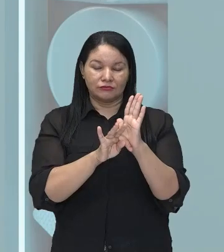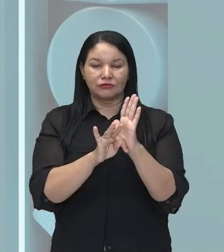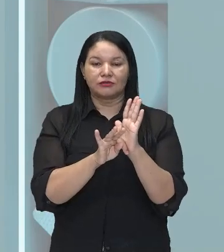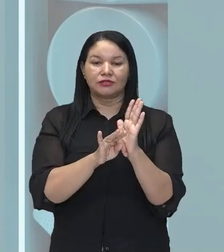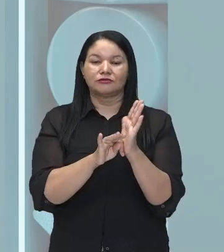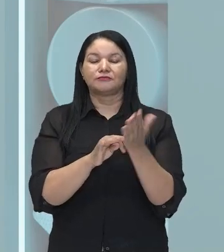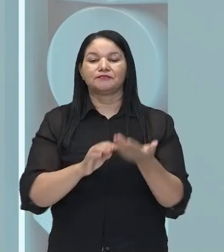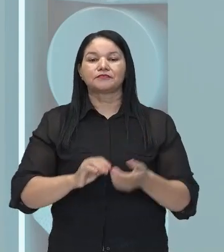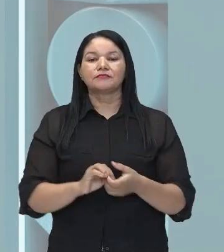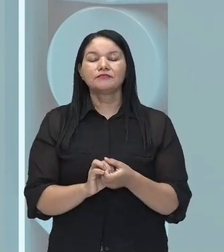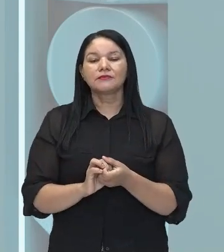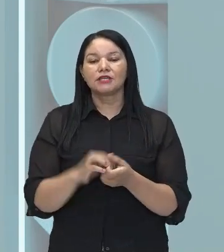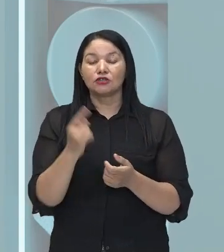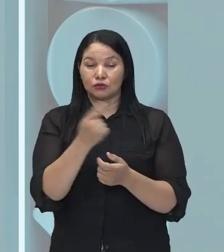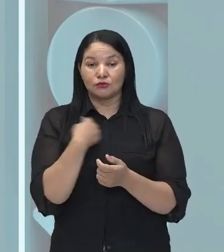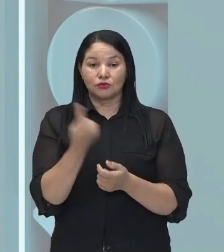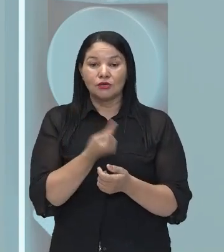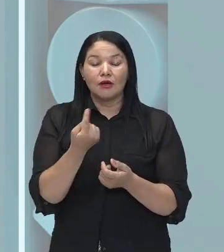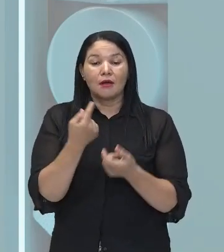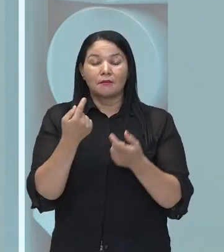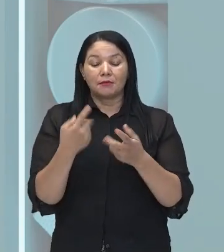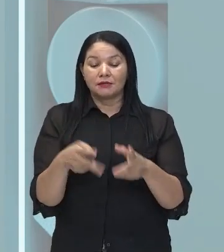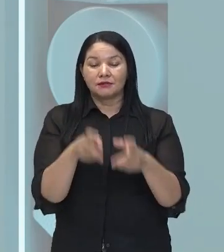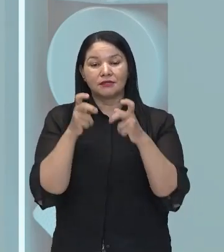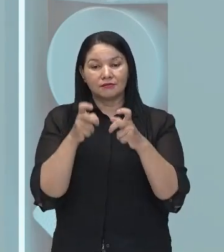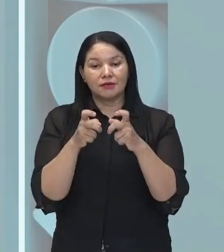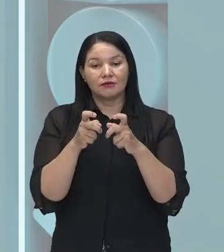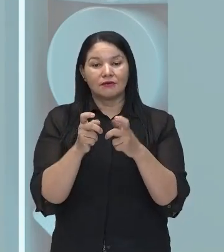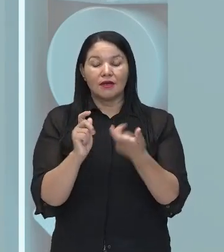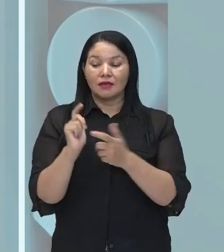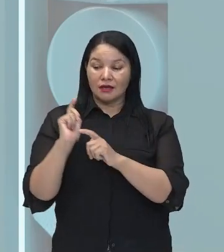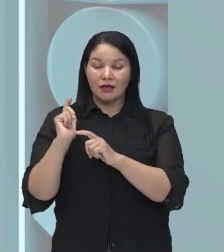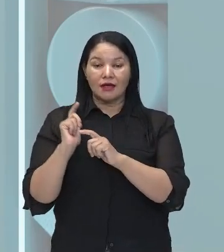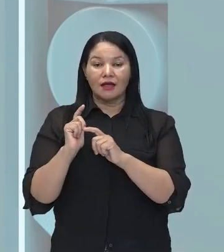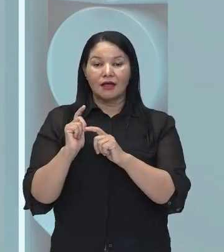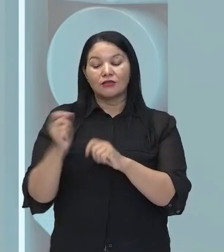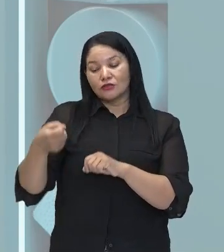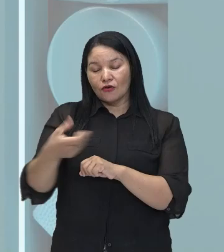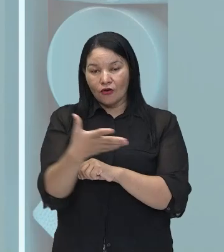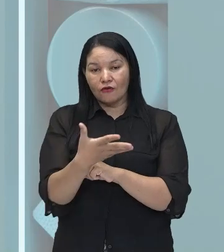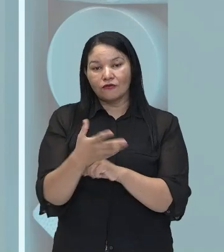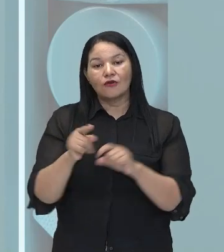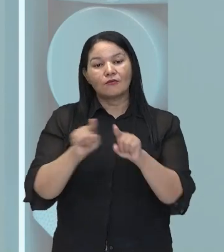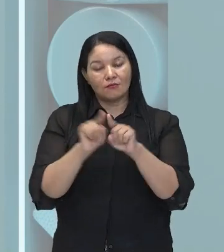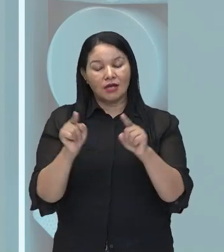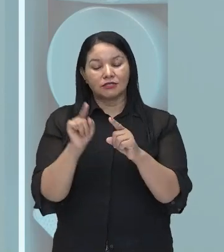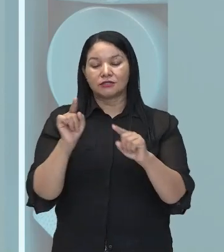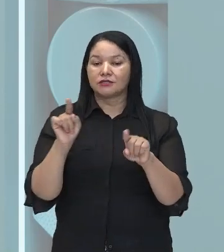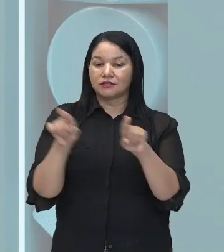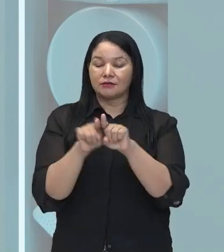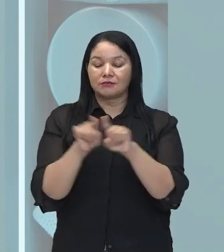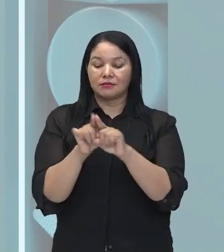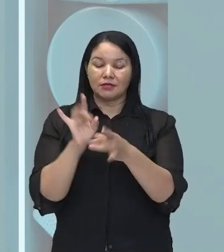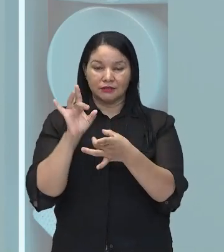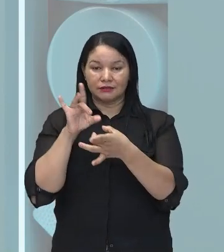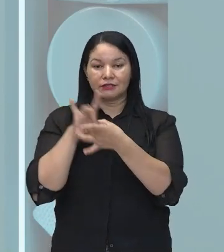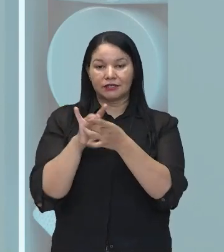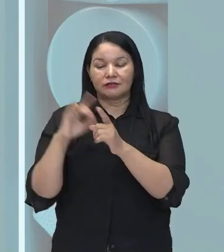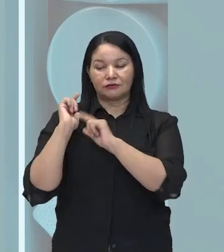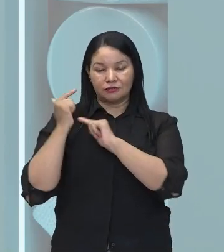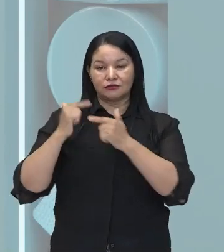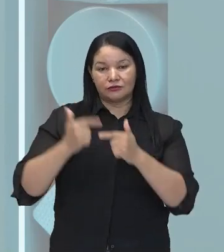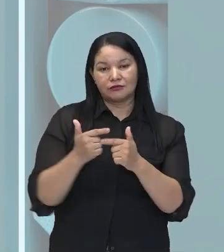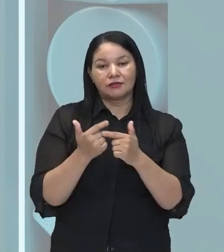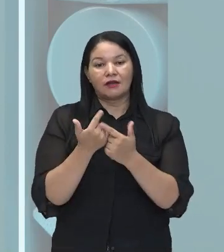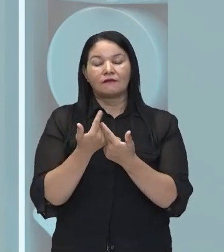percebeu que, apesar de toda essa inovação, ele é um autor, uma pessoa muito ligada ao tradicional, como a gente pôde perceber no